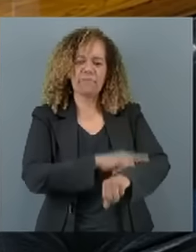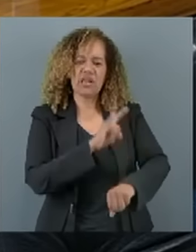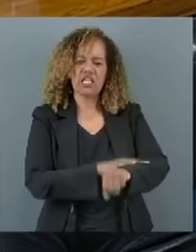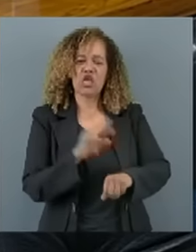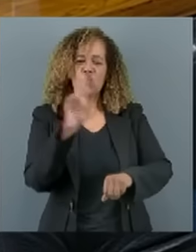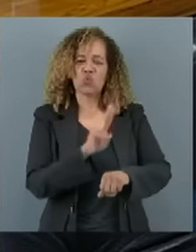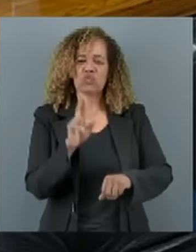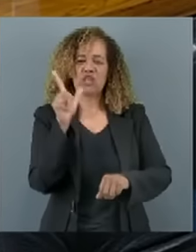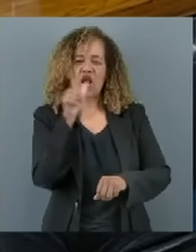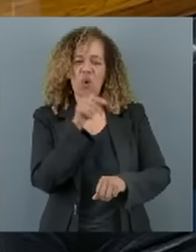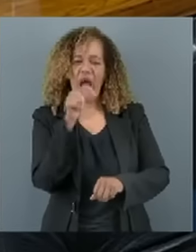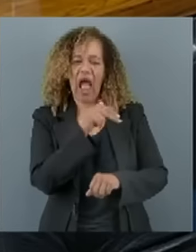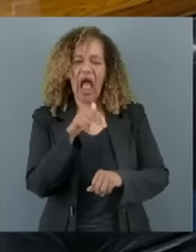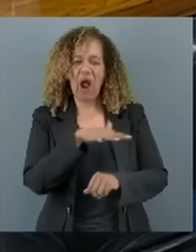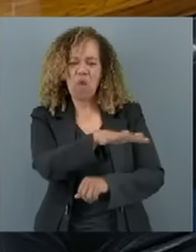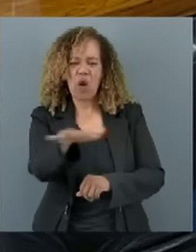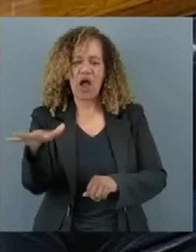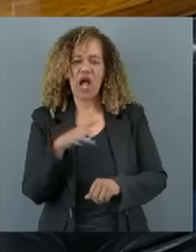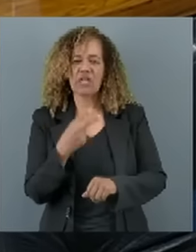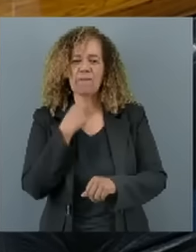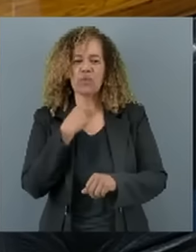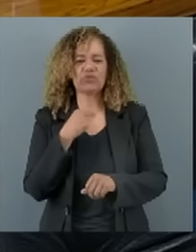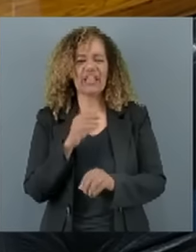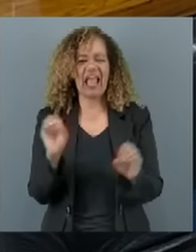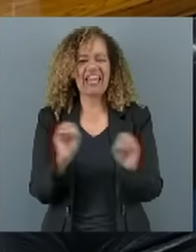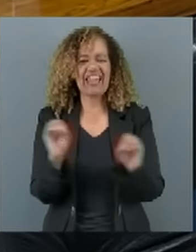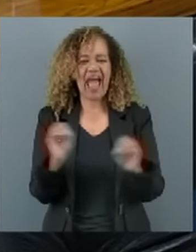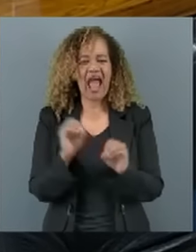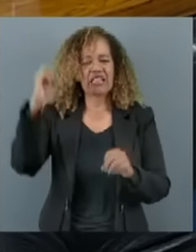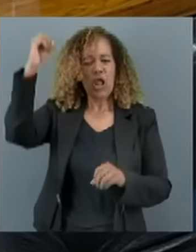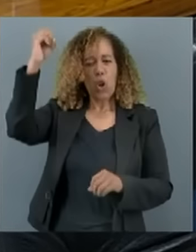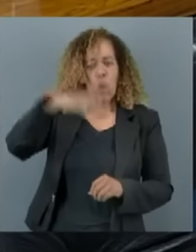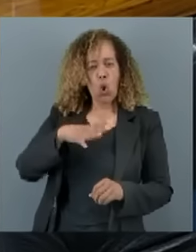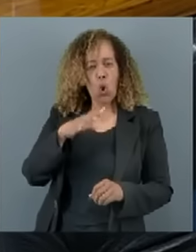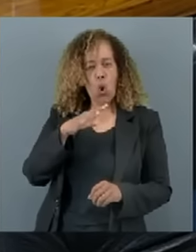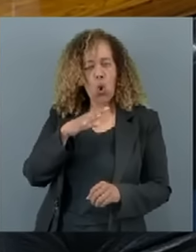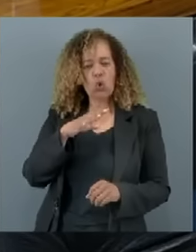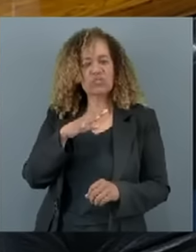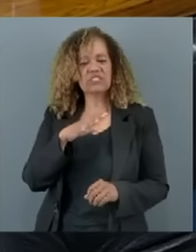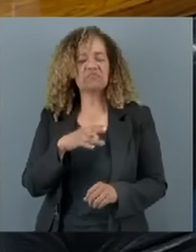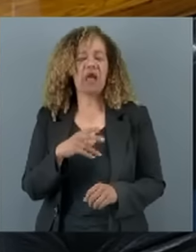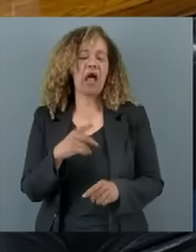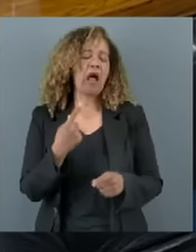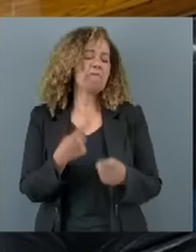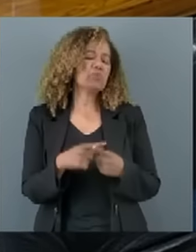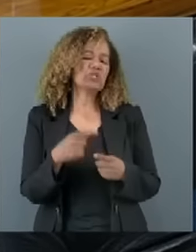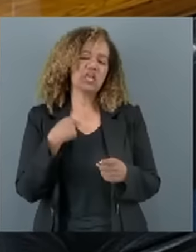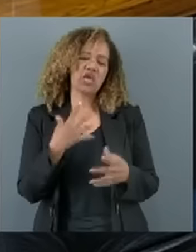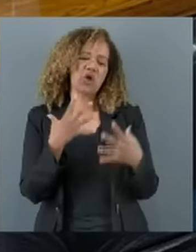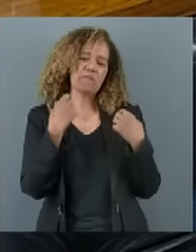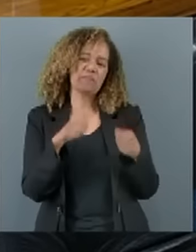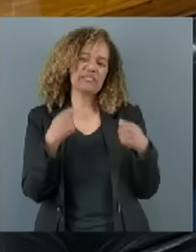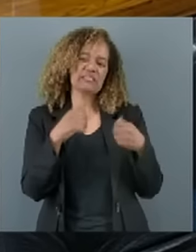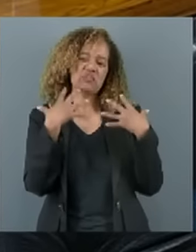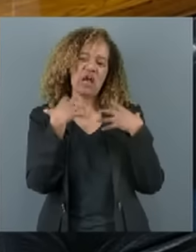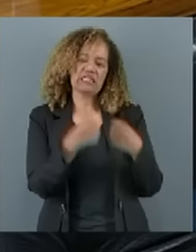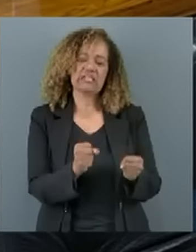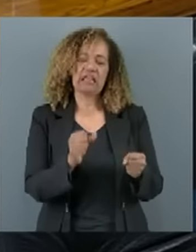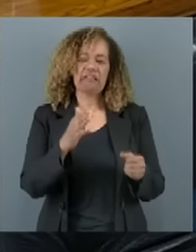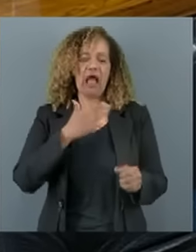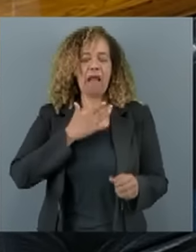d'água ainda sem poder sequer Ter Luz elétrica Ah porque eu sou obrigada a manter a minha